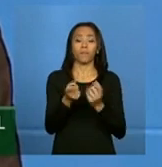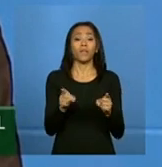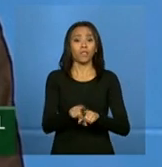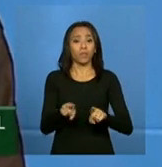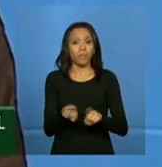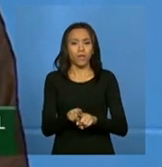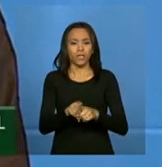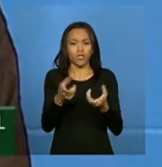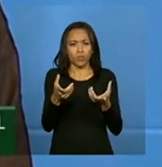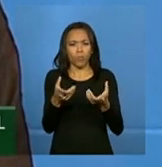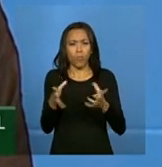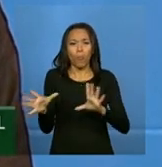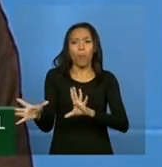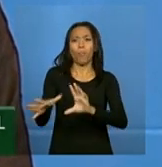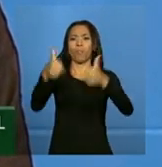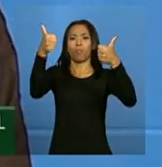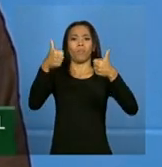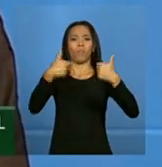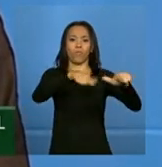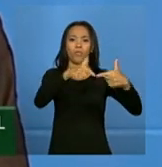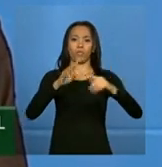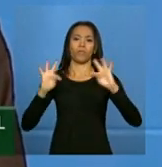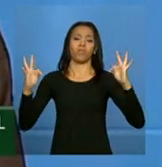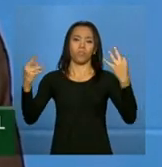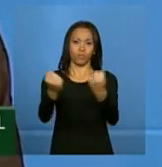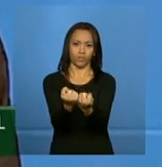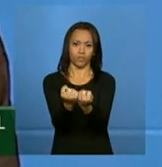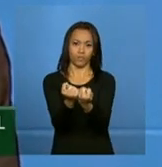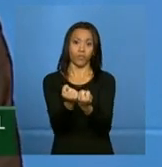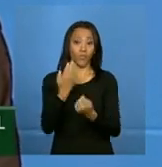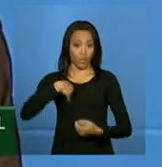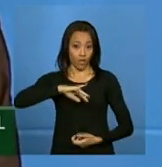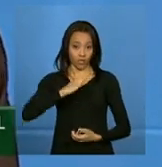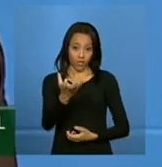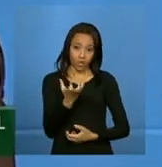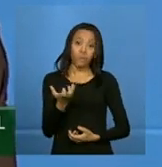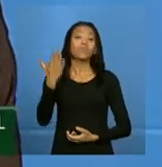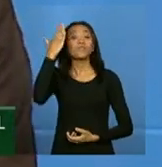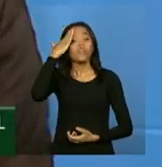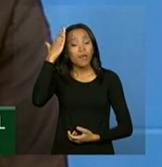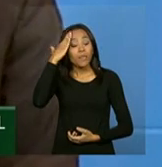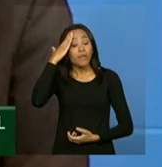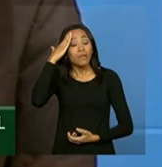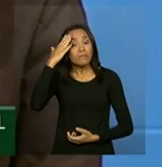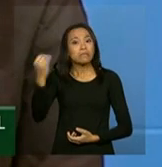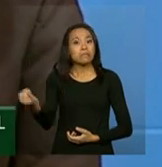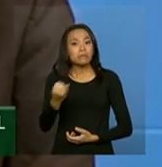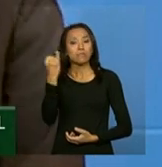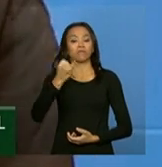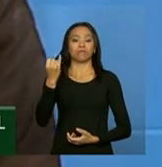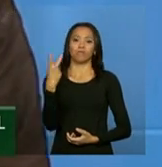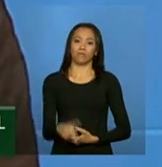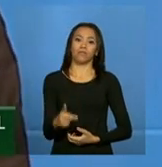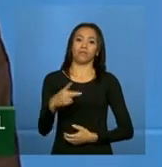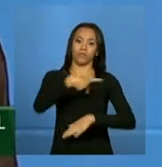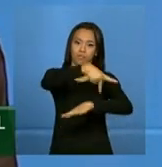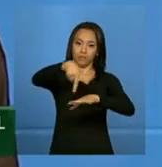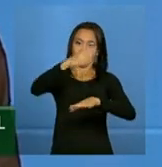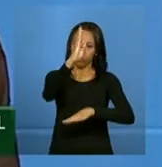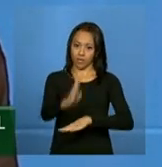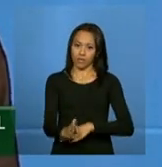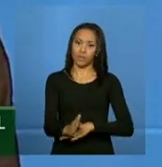criação do trabalho decente para todos. E nós queremos reconhecer o papel do Brasil em promover